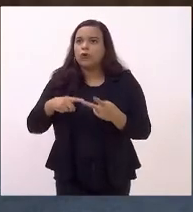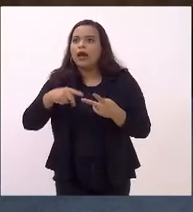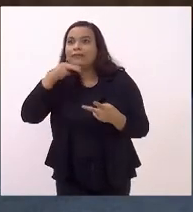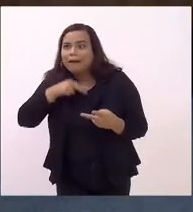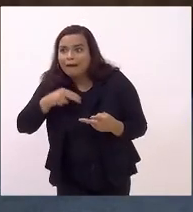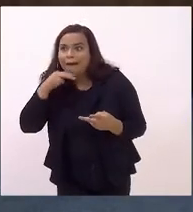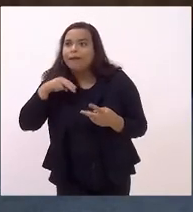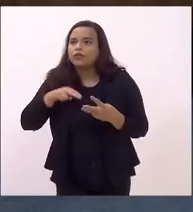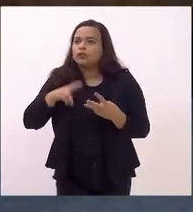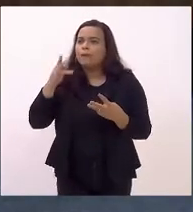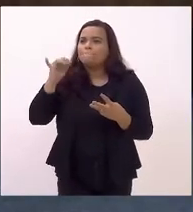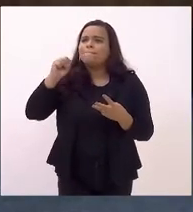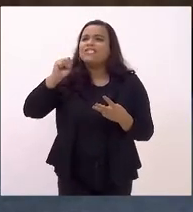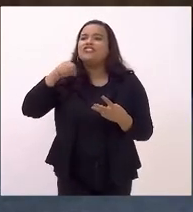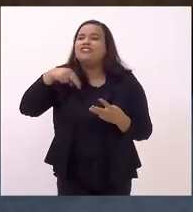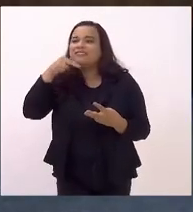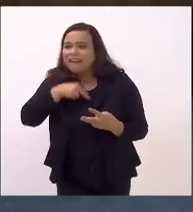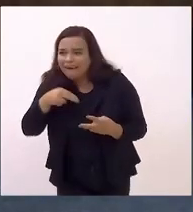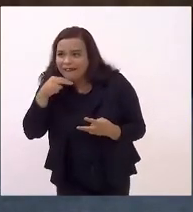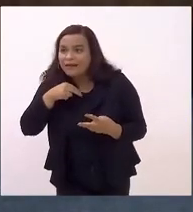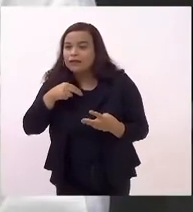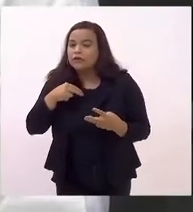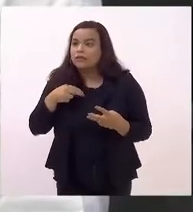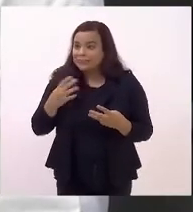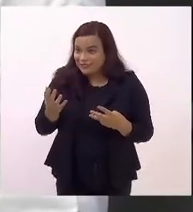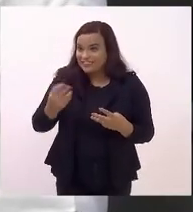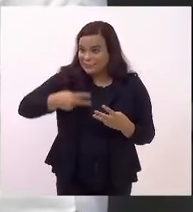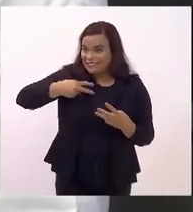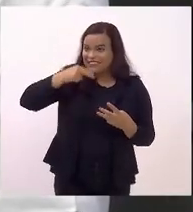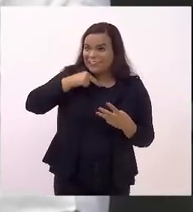eu tinha que deixar uma referência que eles se orgulhassem.